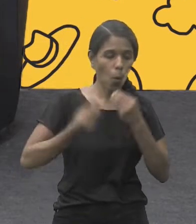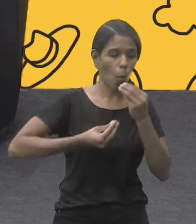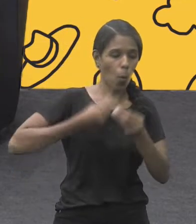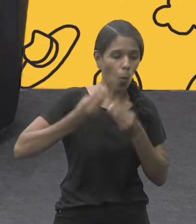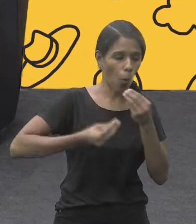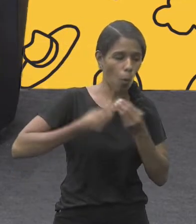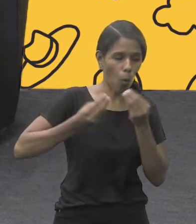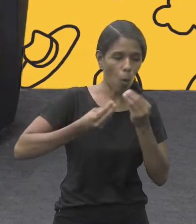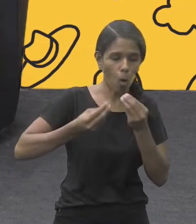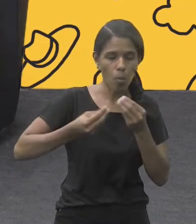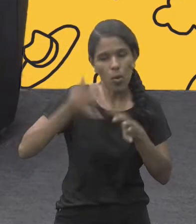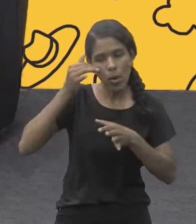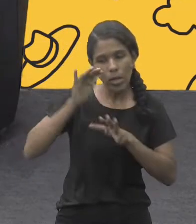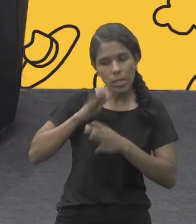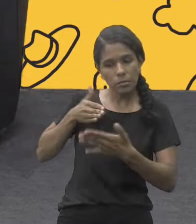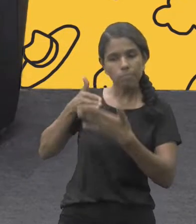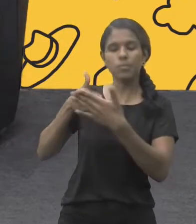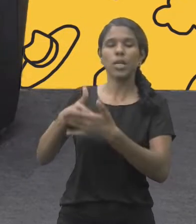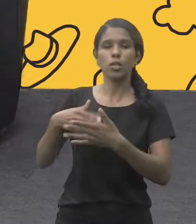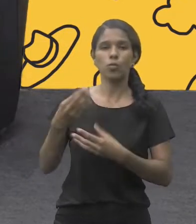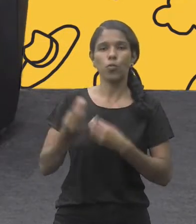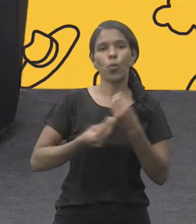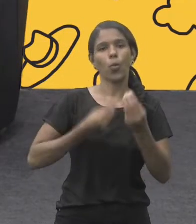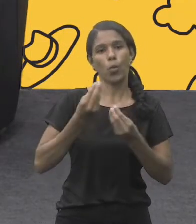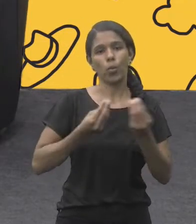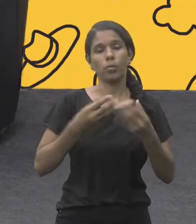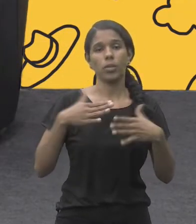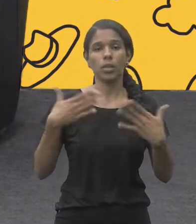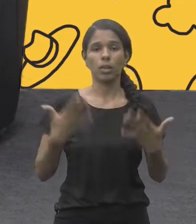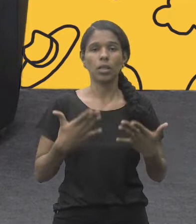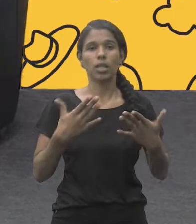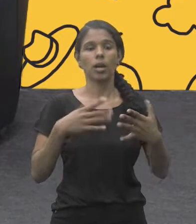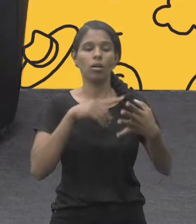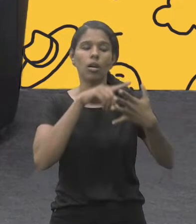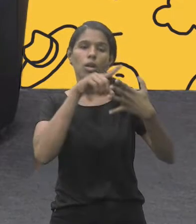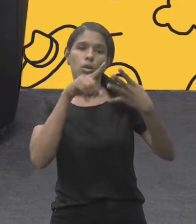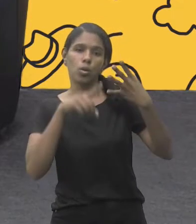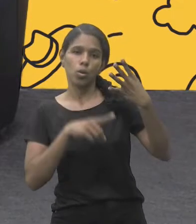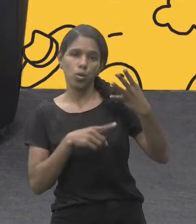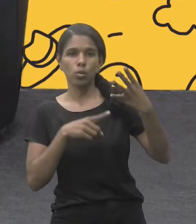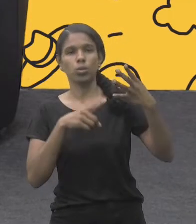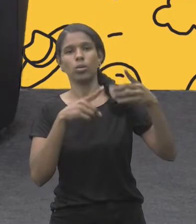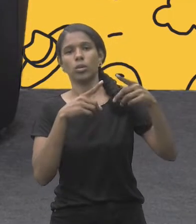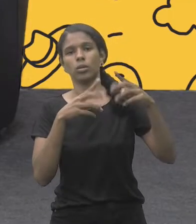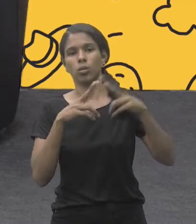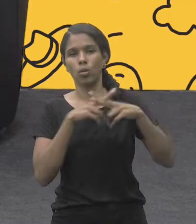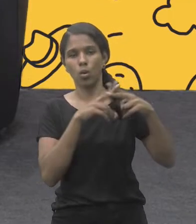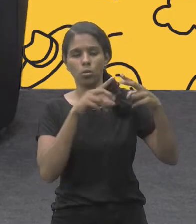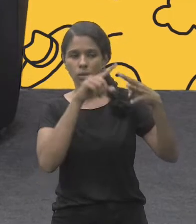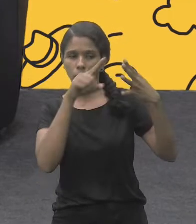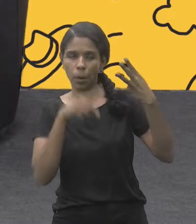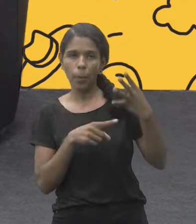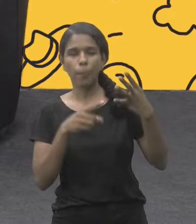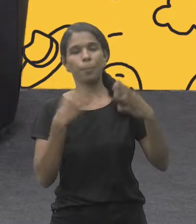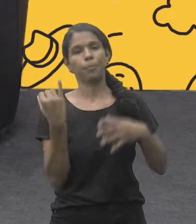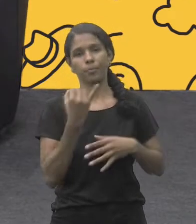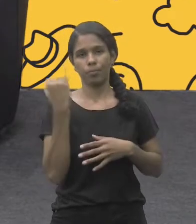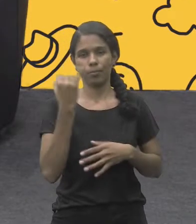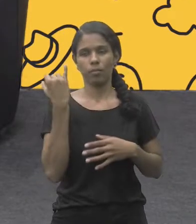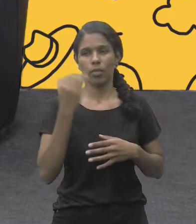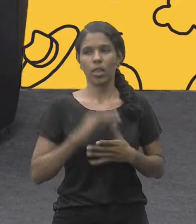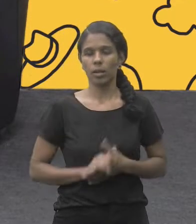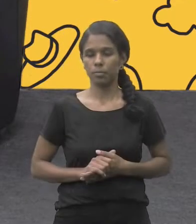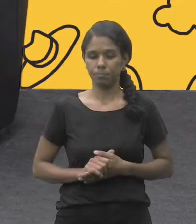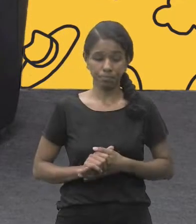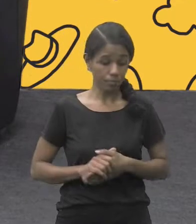né, imobilizar o bandido, né? Então essas quatro modalidades são as mais importantes. E quanto ao pedagógico, o